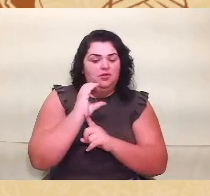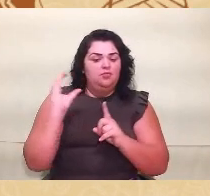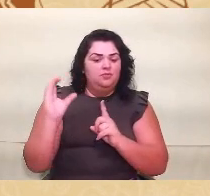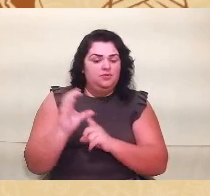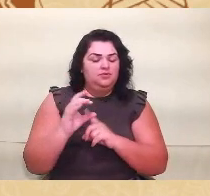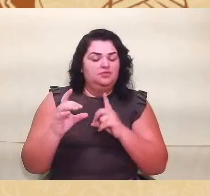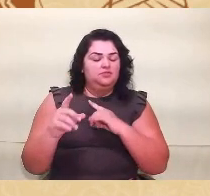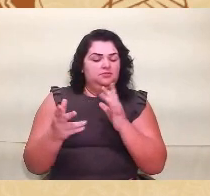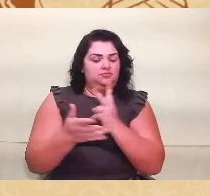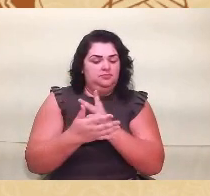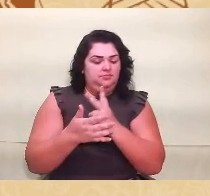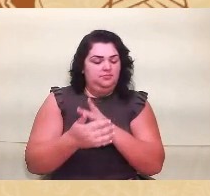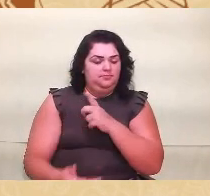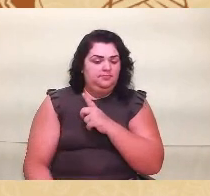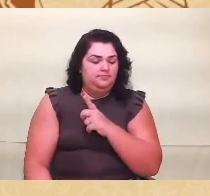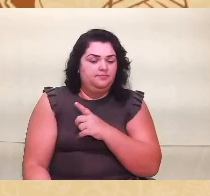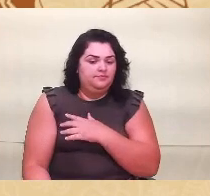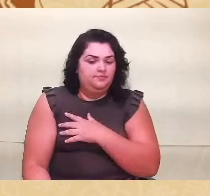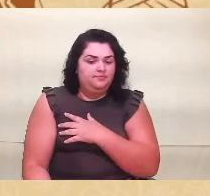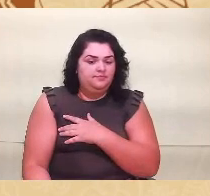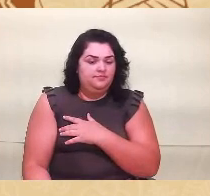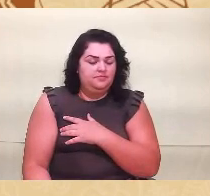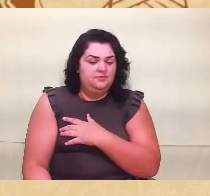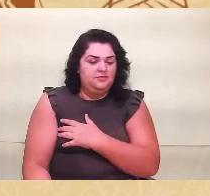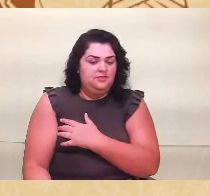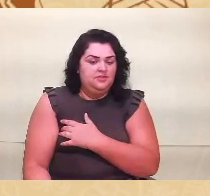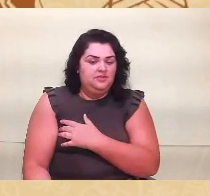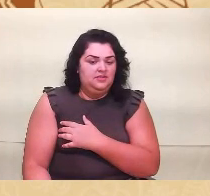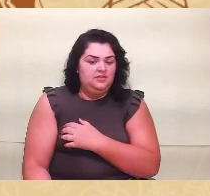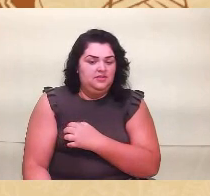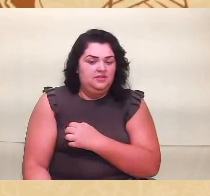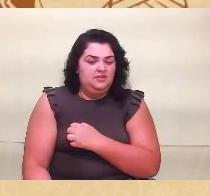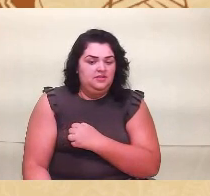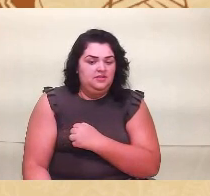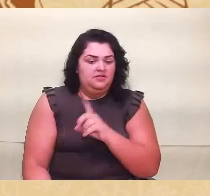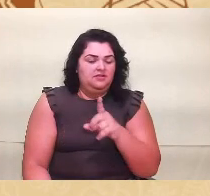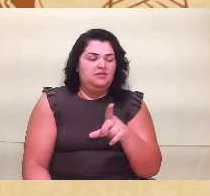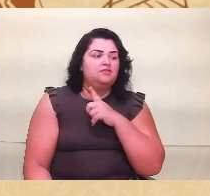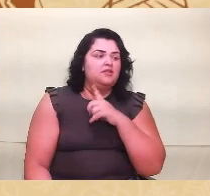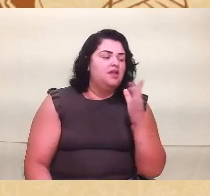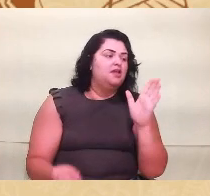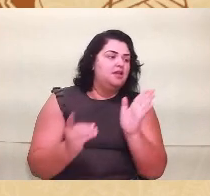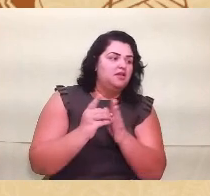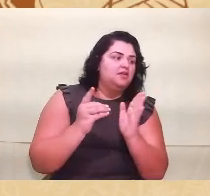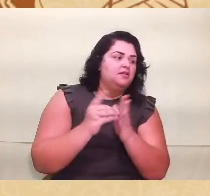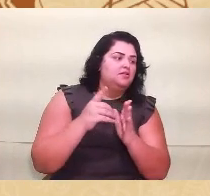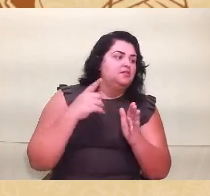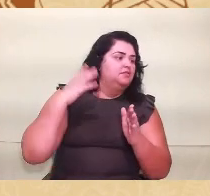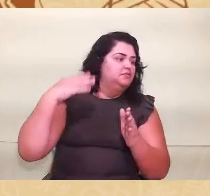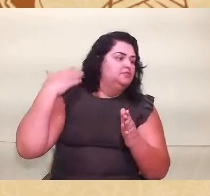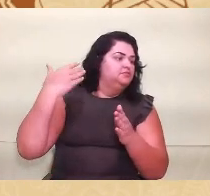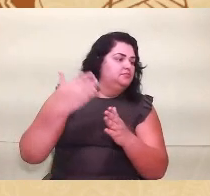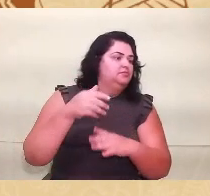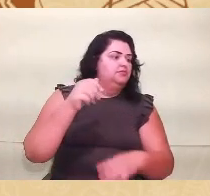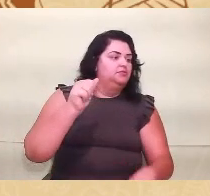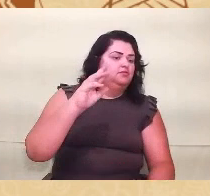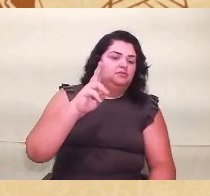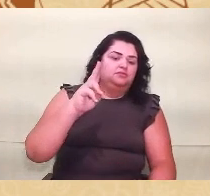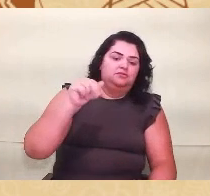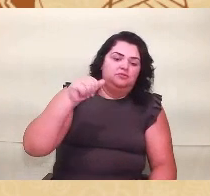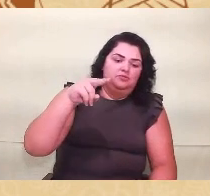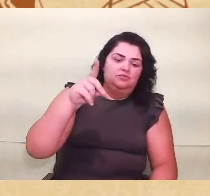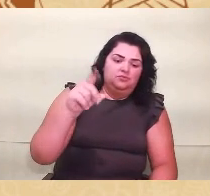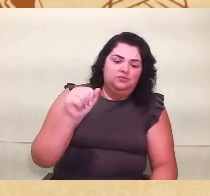Né? Por quê? Porque é a mesma... Quem é esse cacique que veio de Aruanda? É um choque em seu cavalo, com